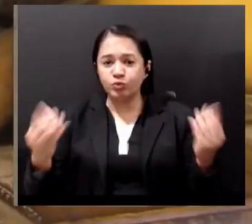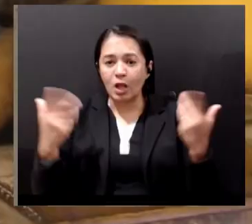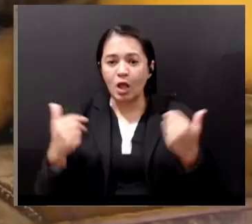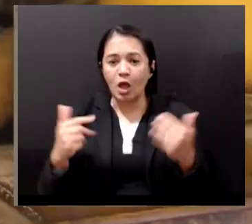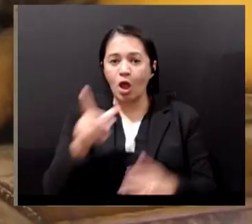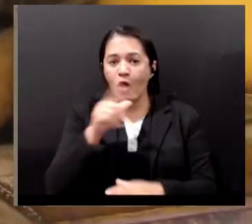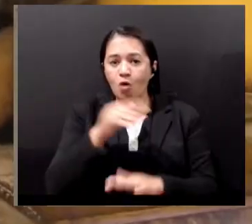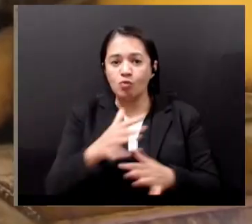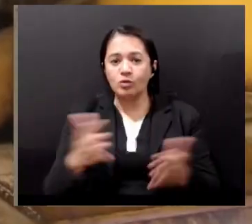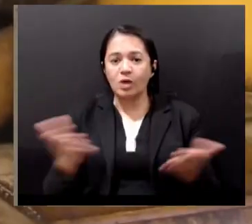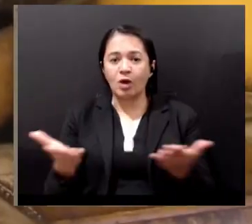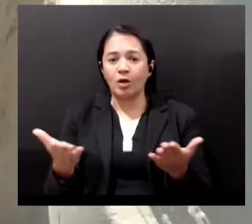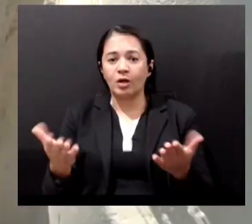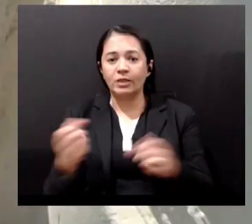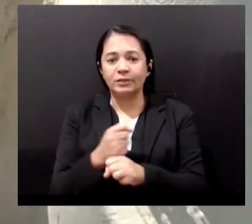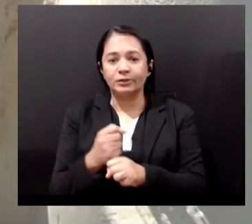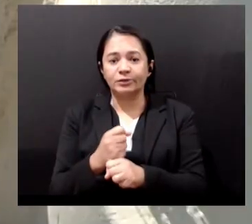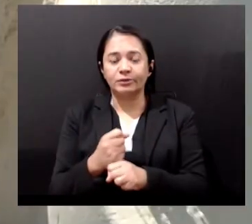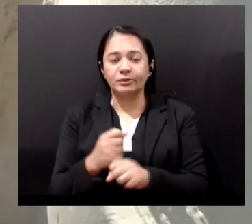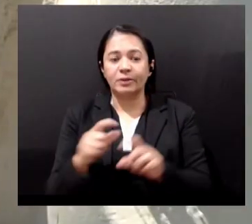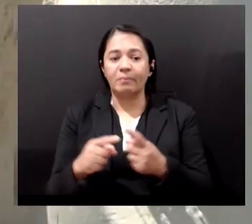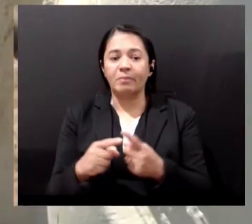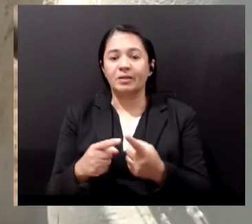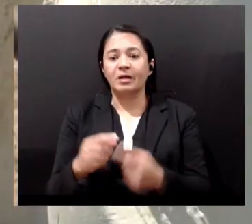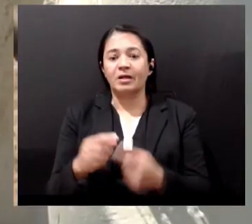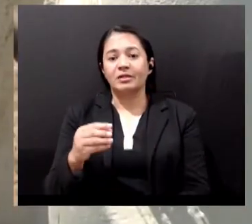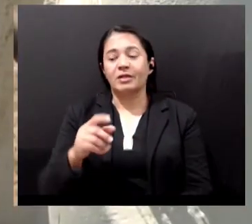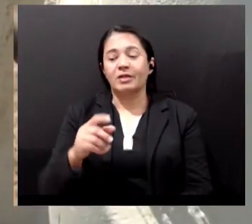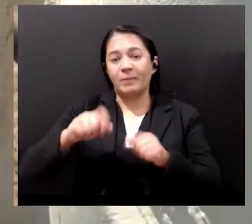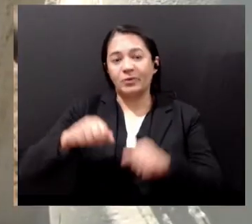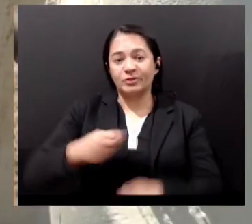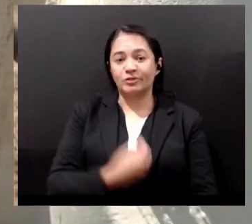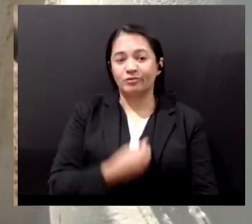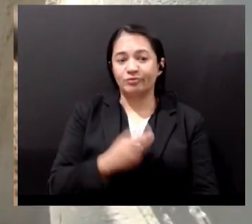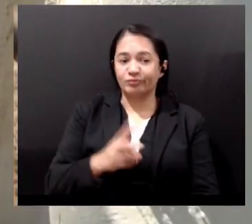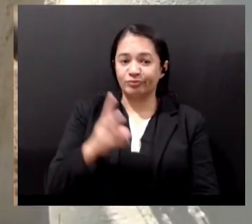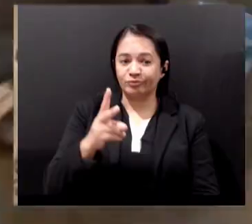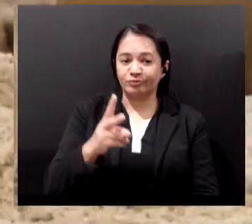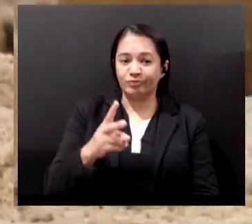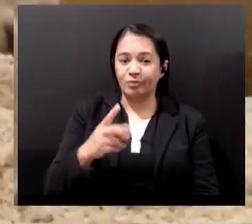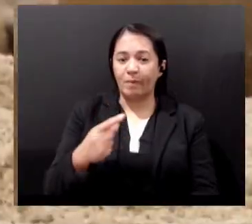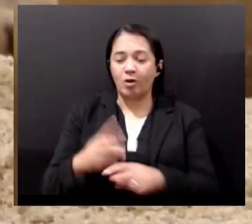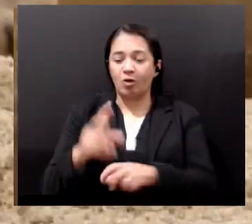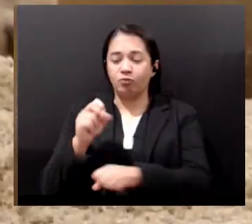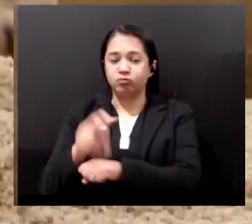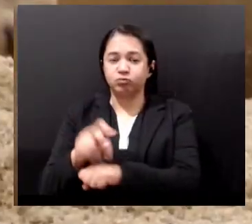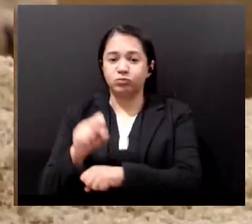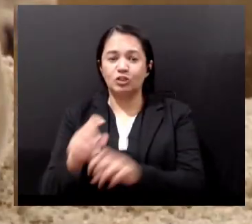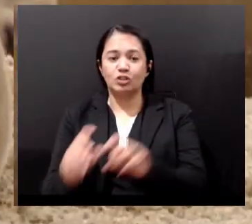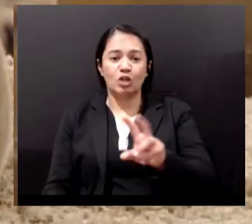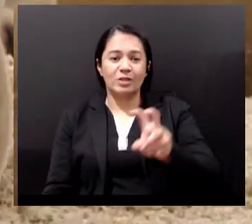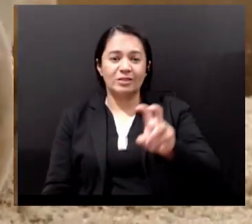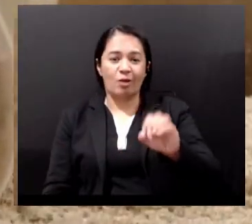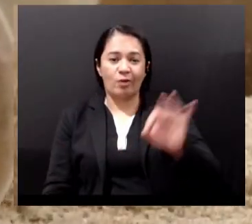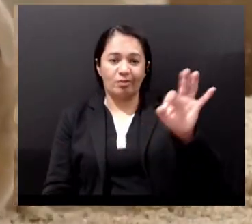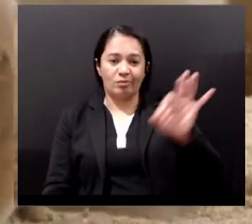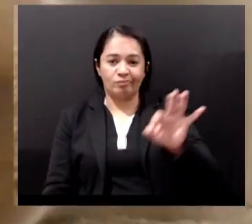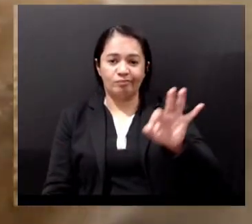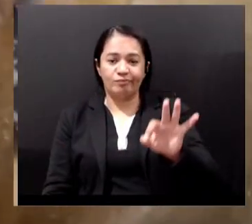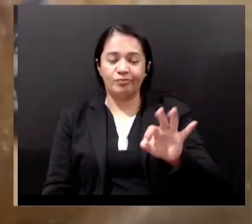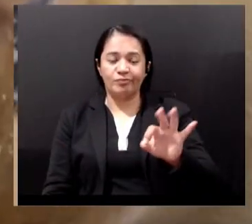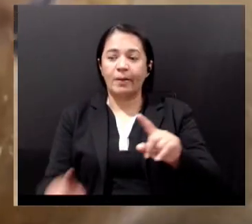e aves apenas este ano. A chance de sobrevivência para os leões marinhos contaminados é de